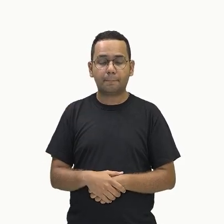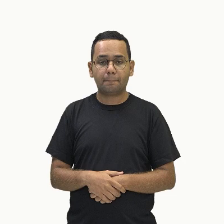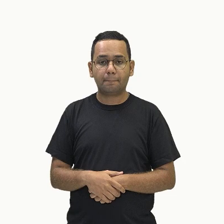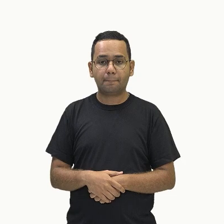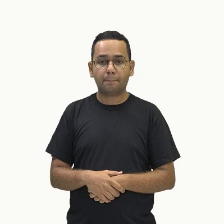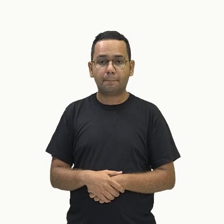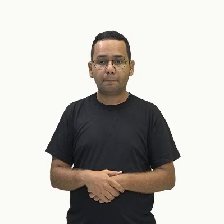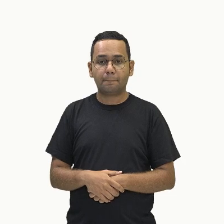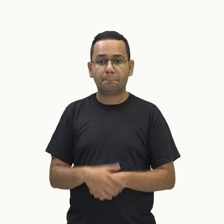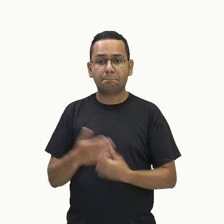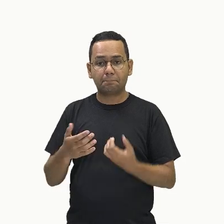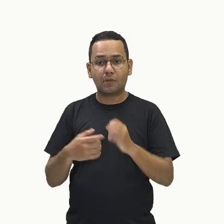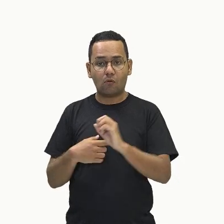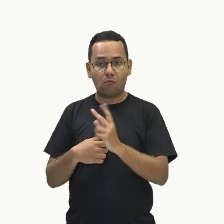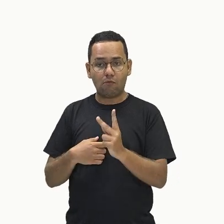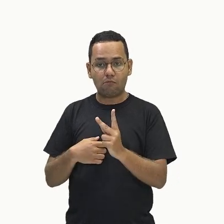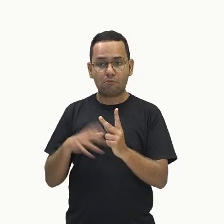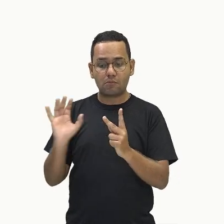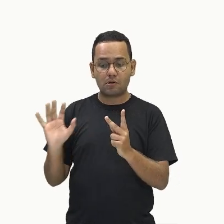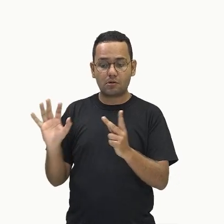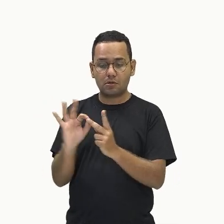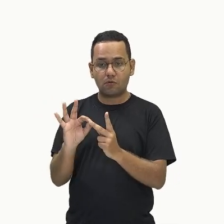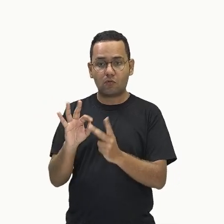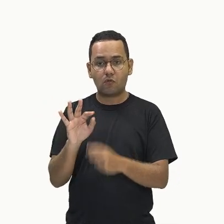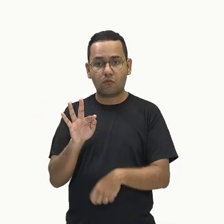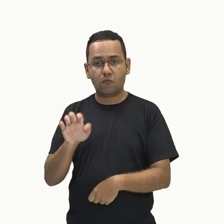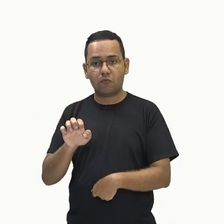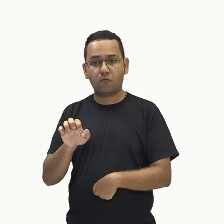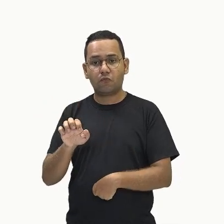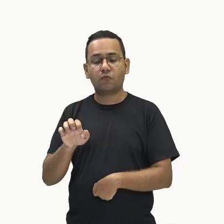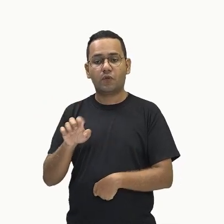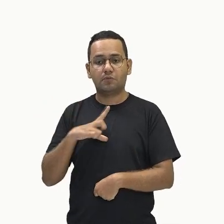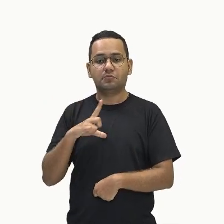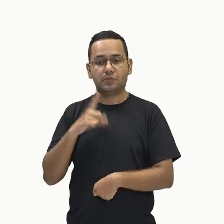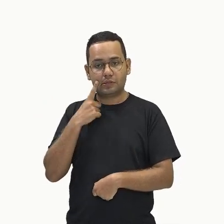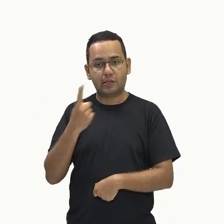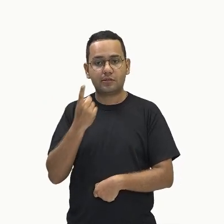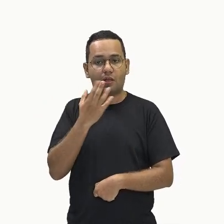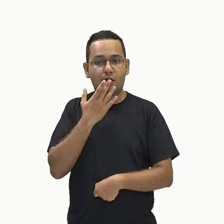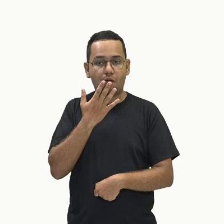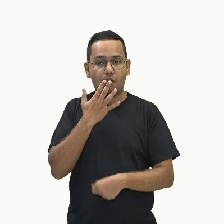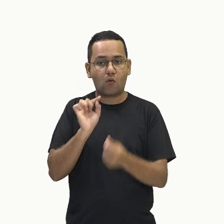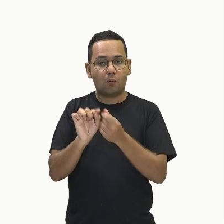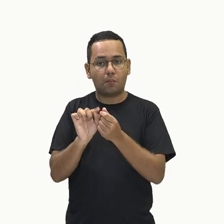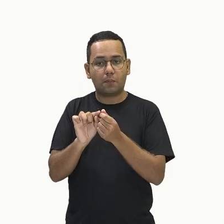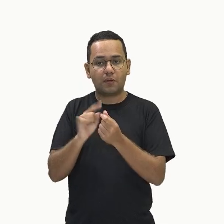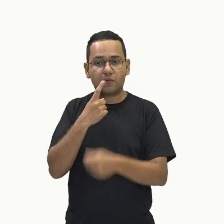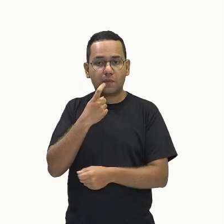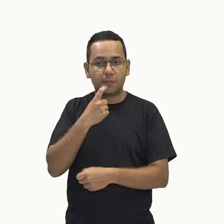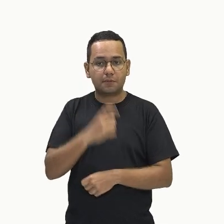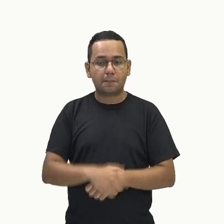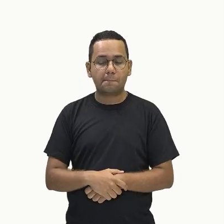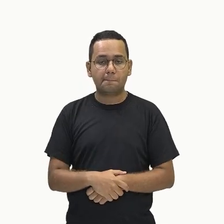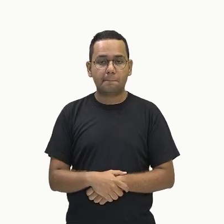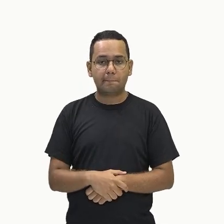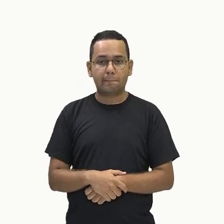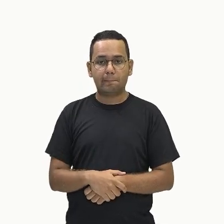no oxigênio dá essa coloração vermelha, por isso que o glóbulo é